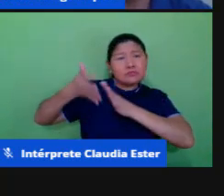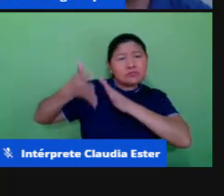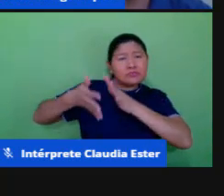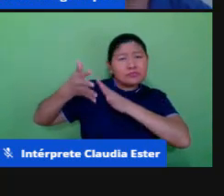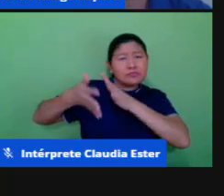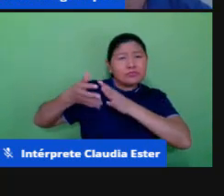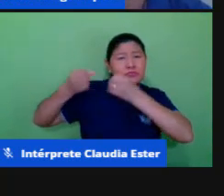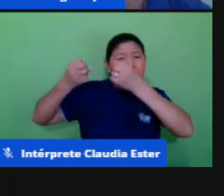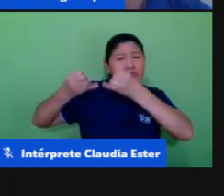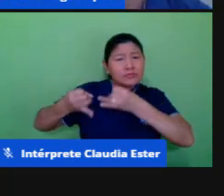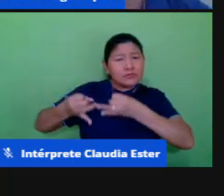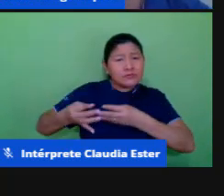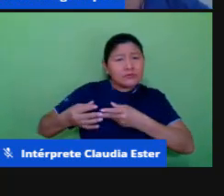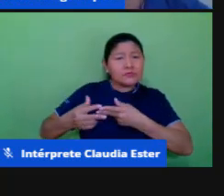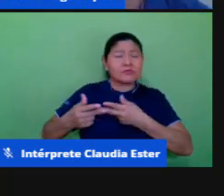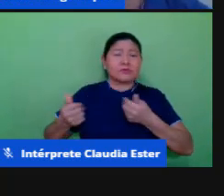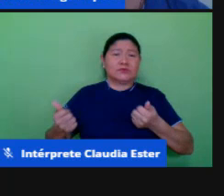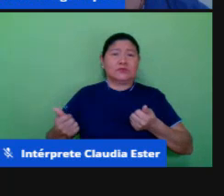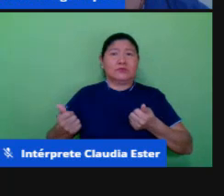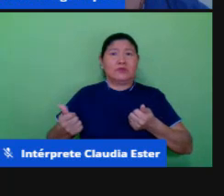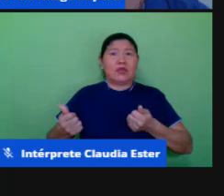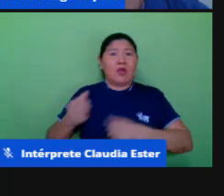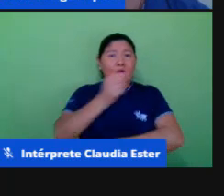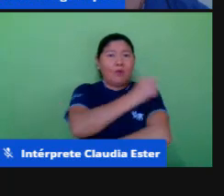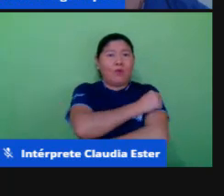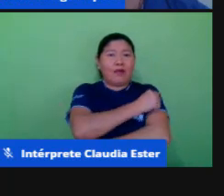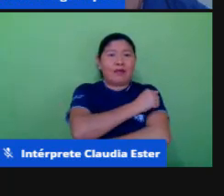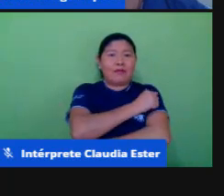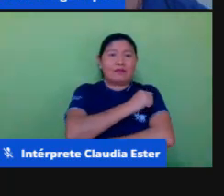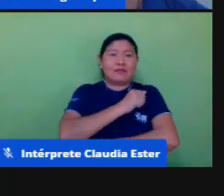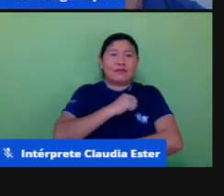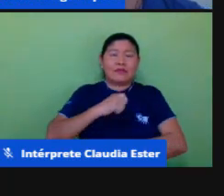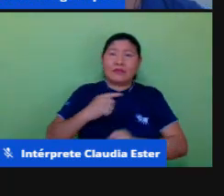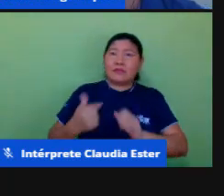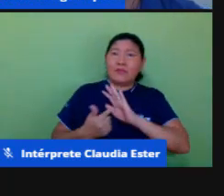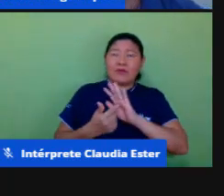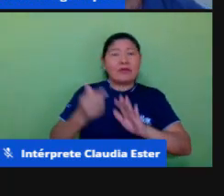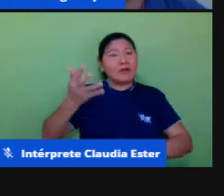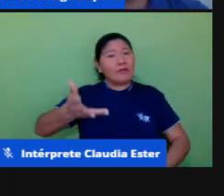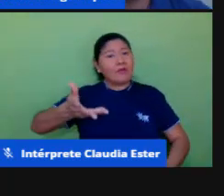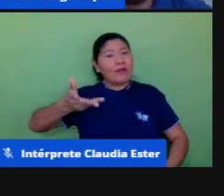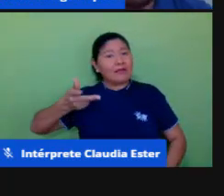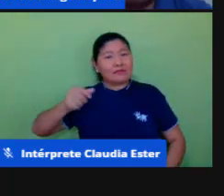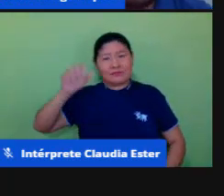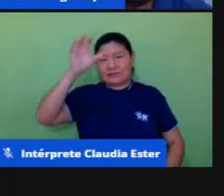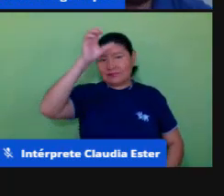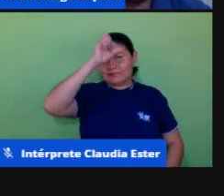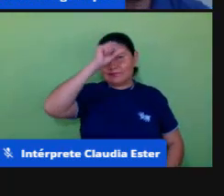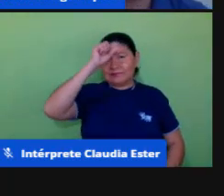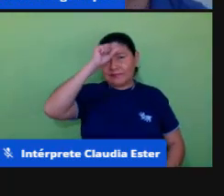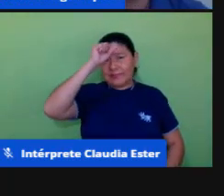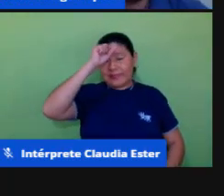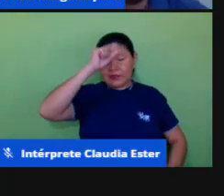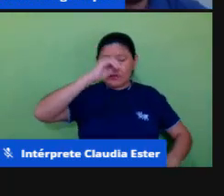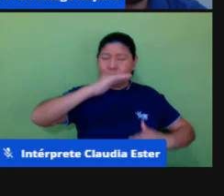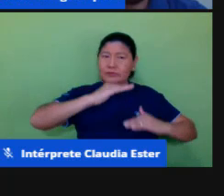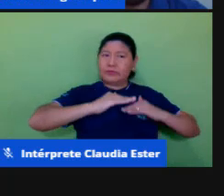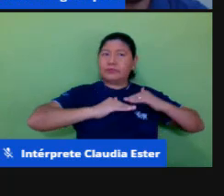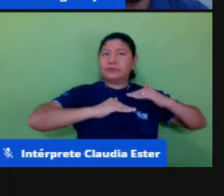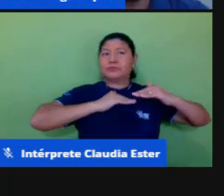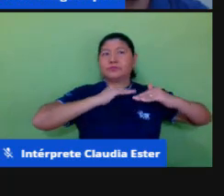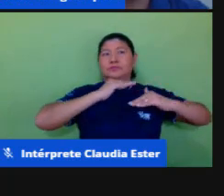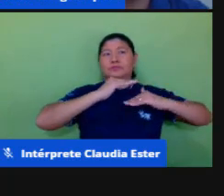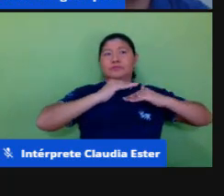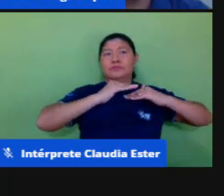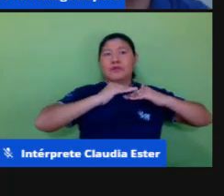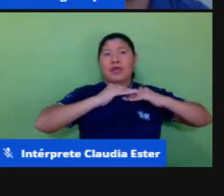também, nossos estudantes, traz uma qualidade de aprendizado bem maior. Um destaque, por